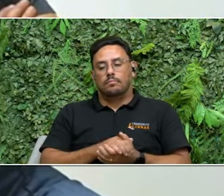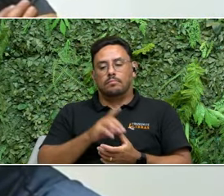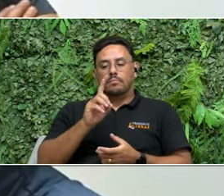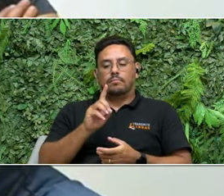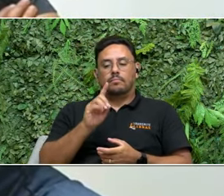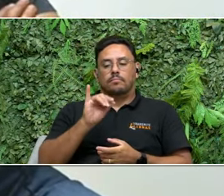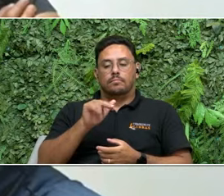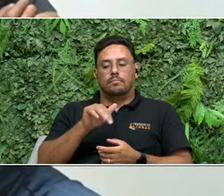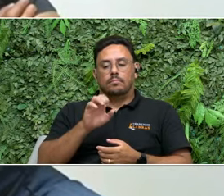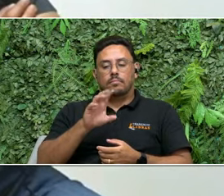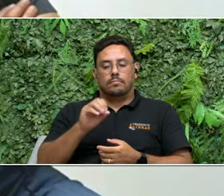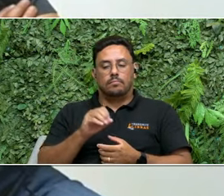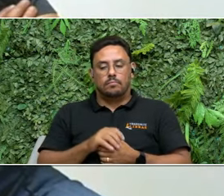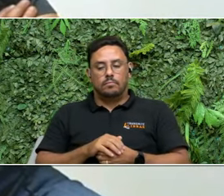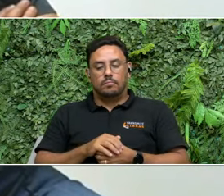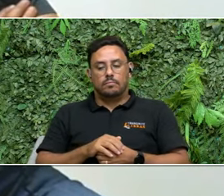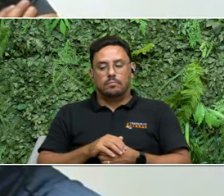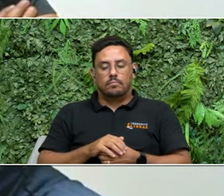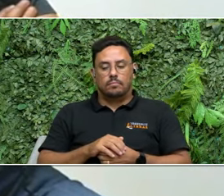Neno